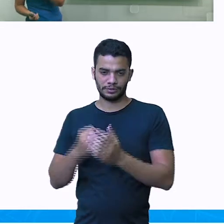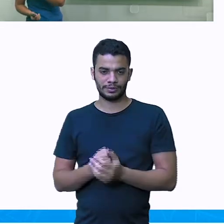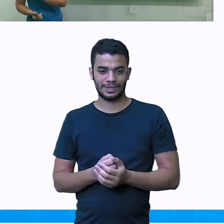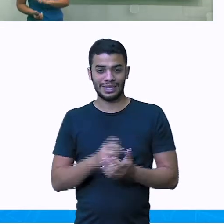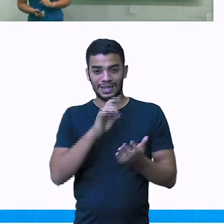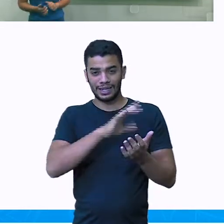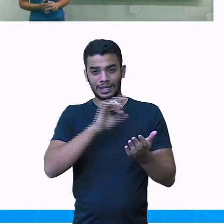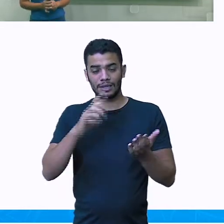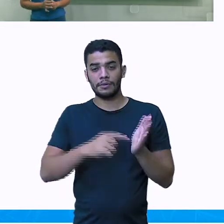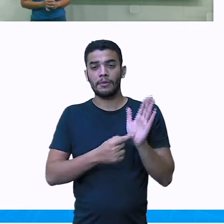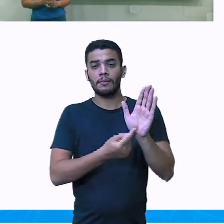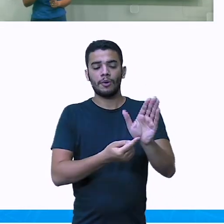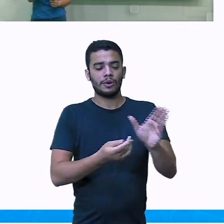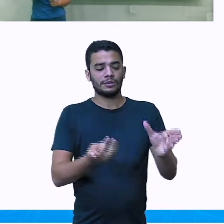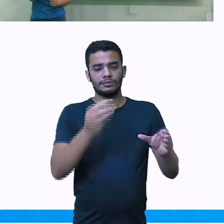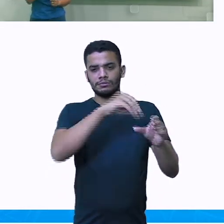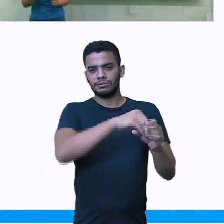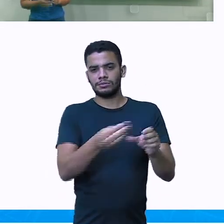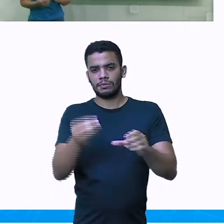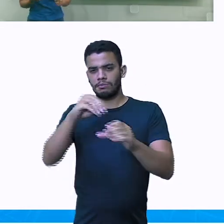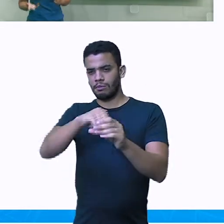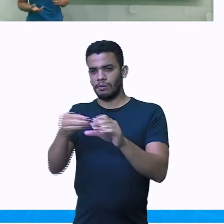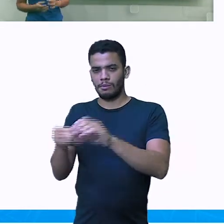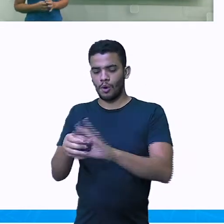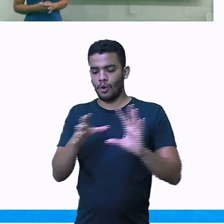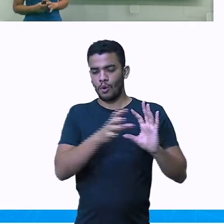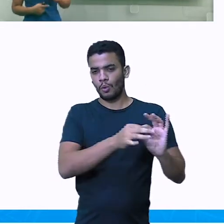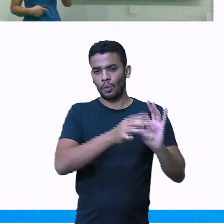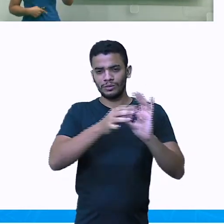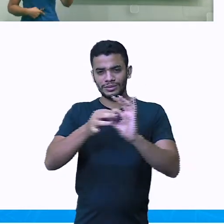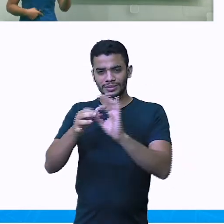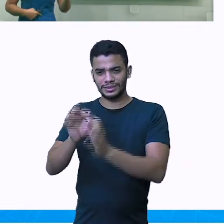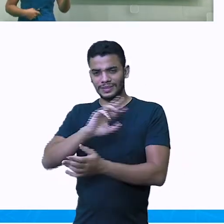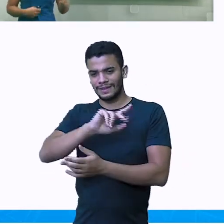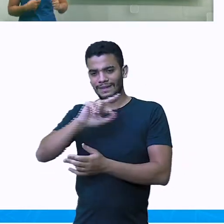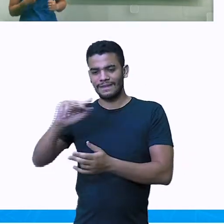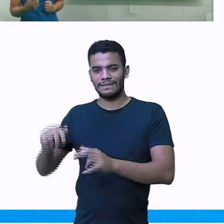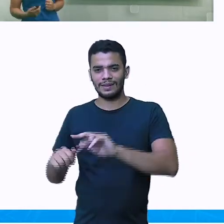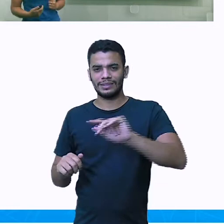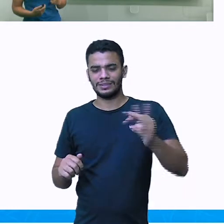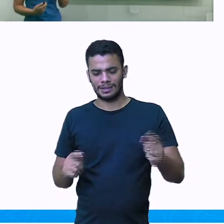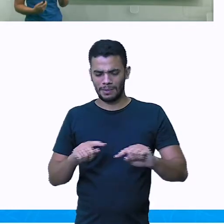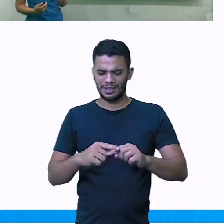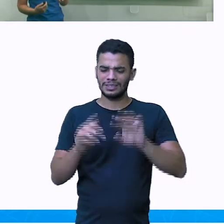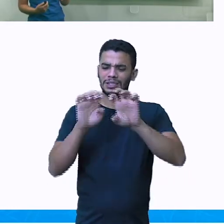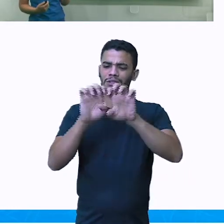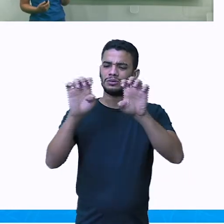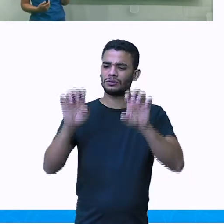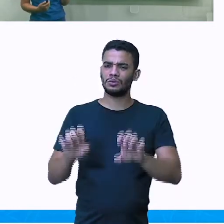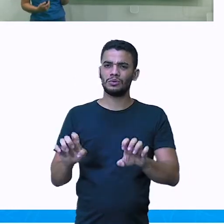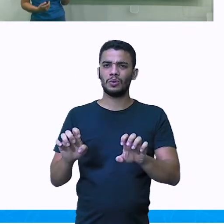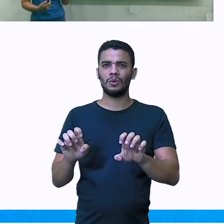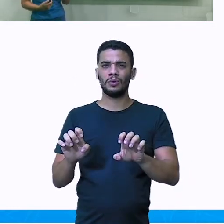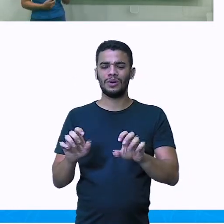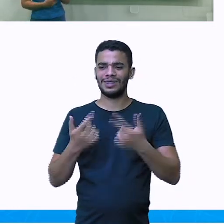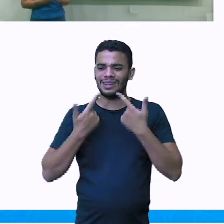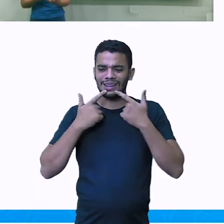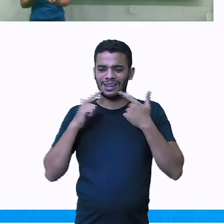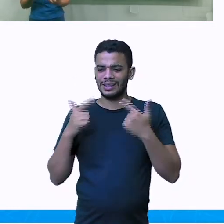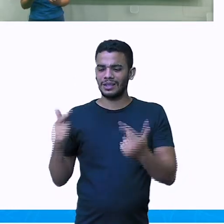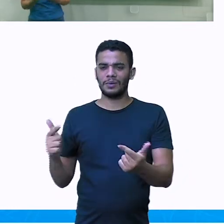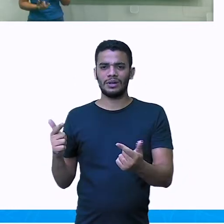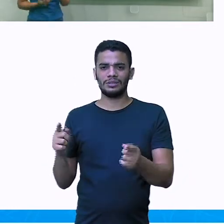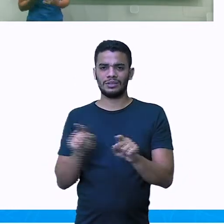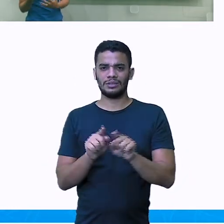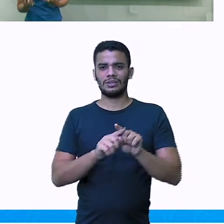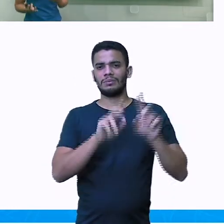um determinado contexto. Mas como assim estrutura, linguagem e temática? E